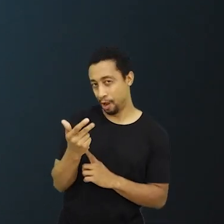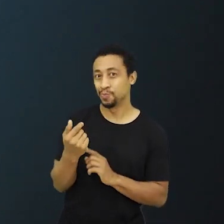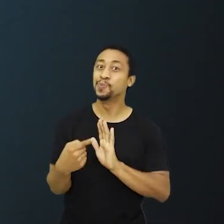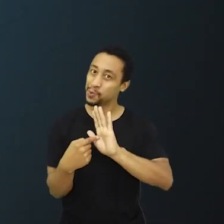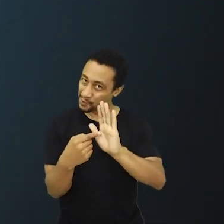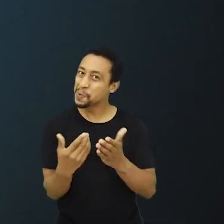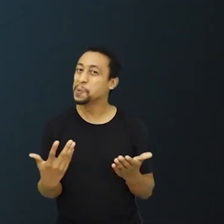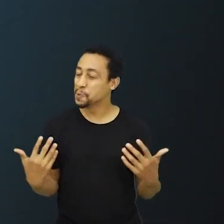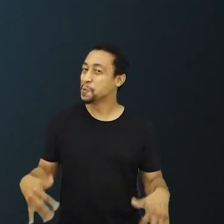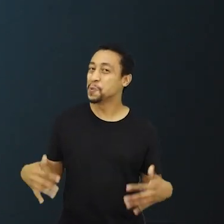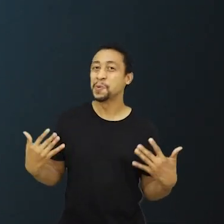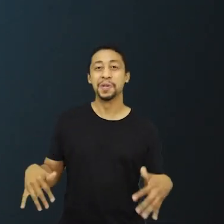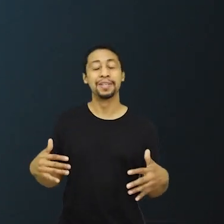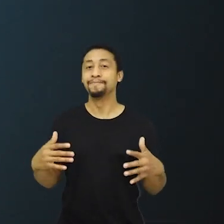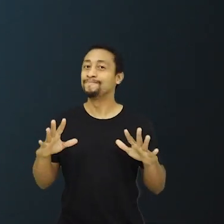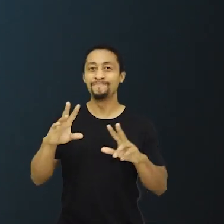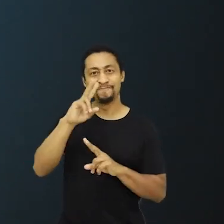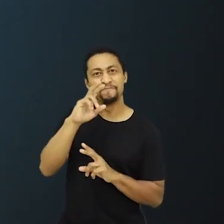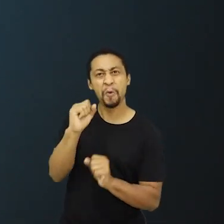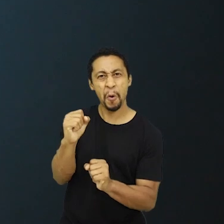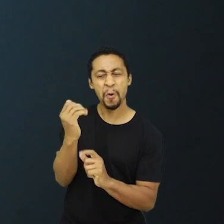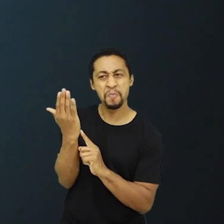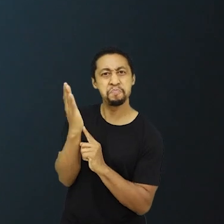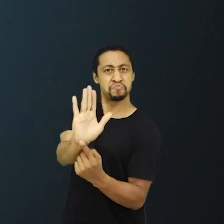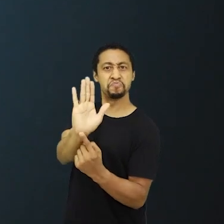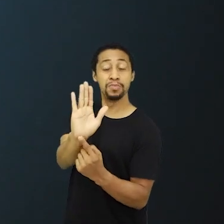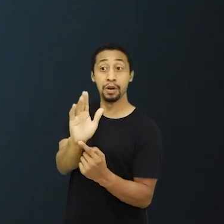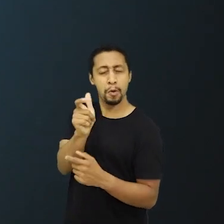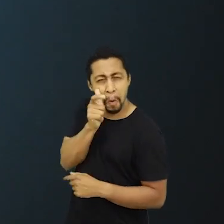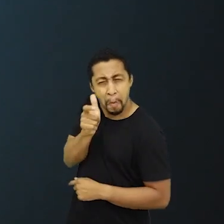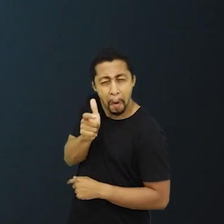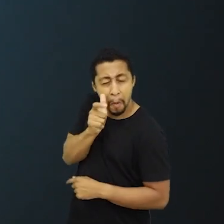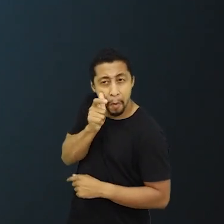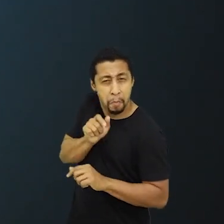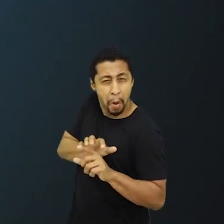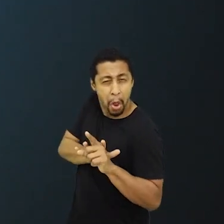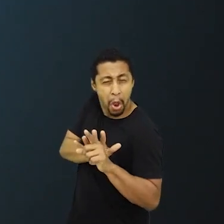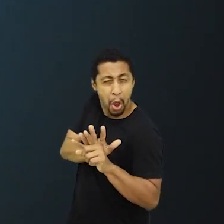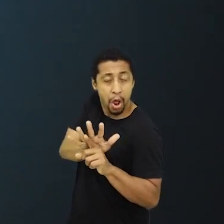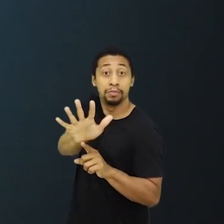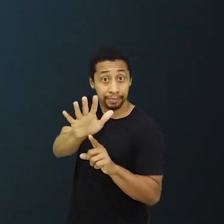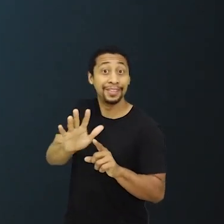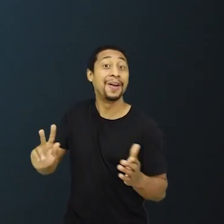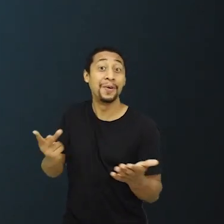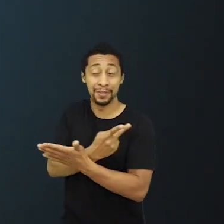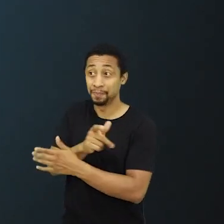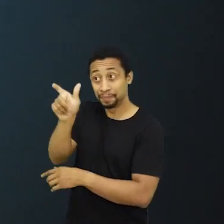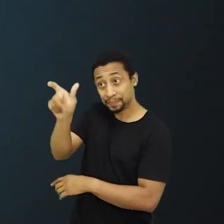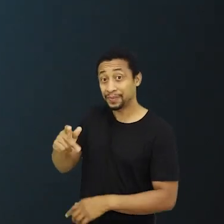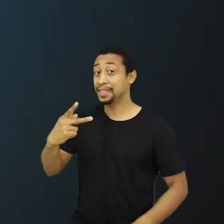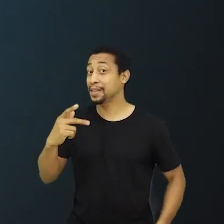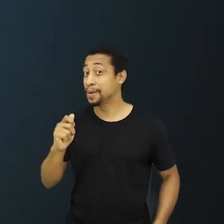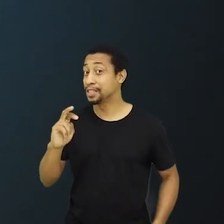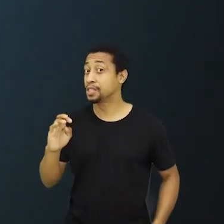mais vista deles, dos não sei últimos quantos tempos. O Patrício veio para o Brasil e deu um curso de 2 semanas